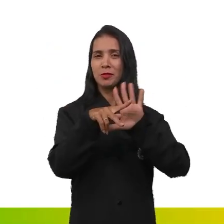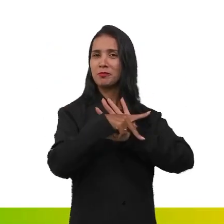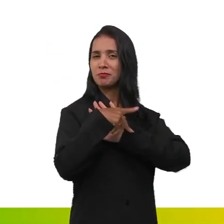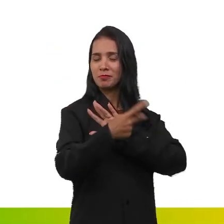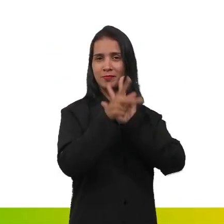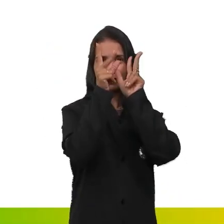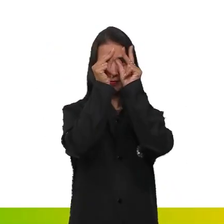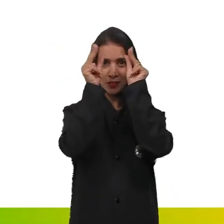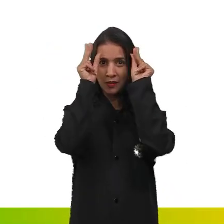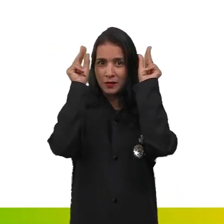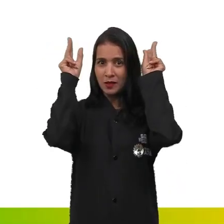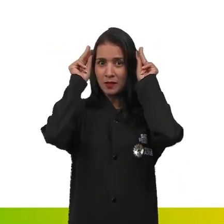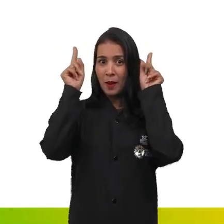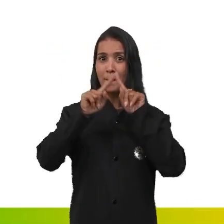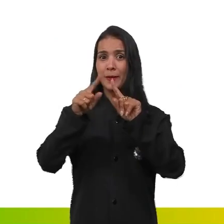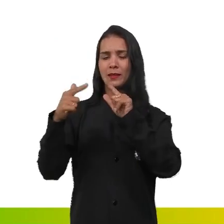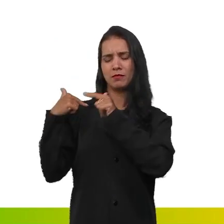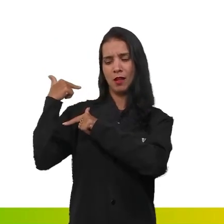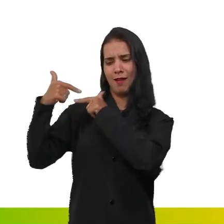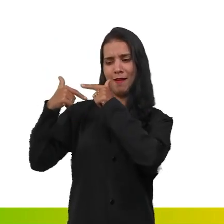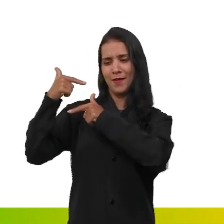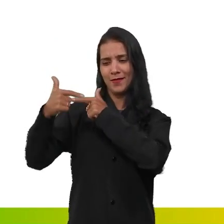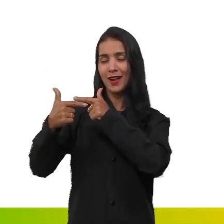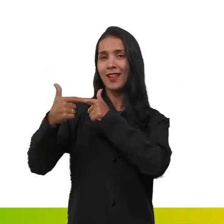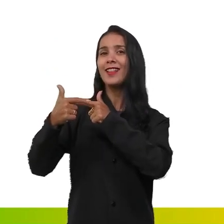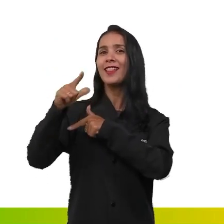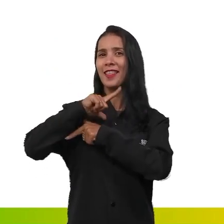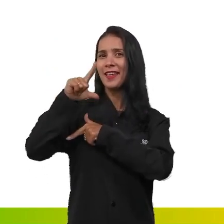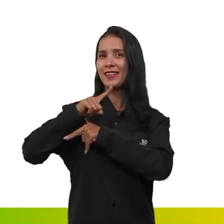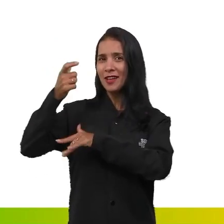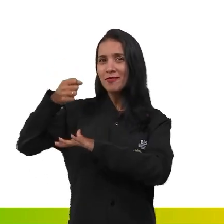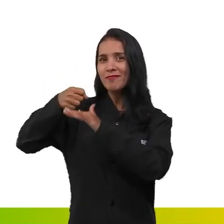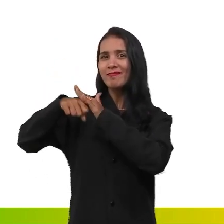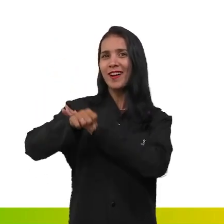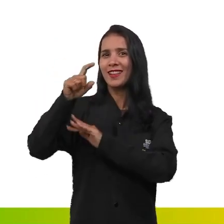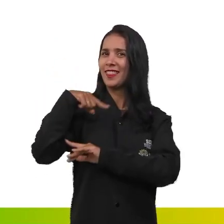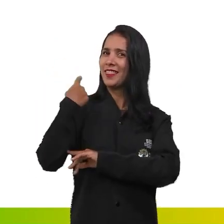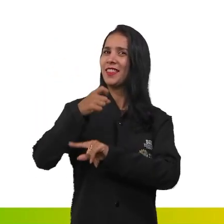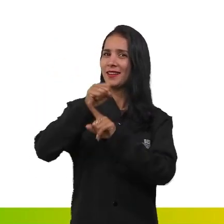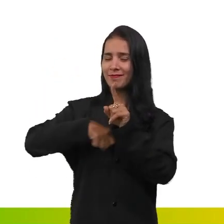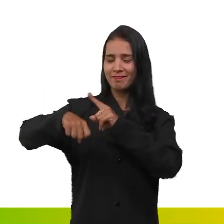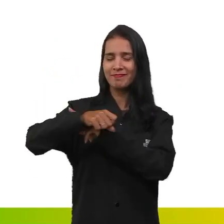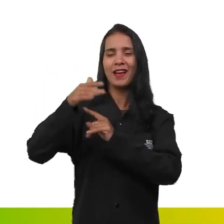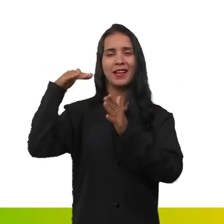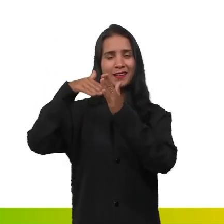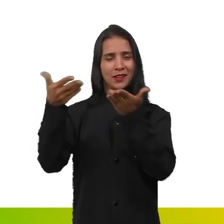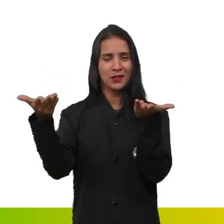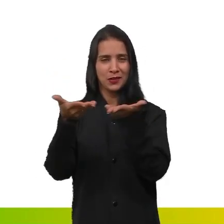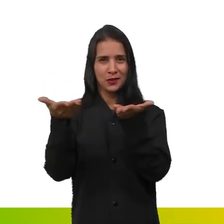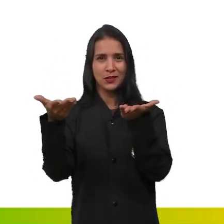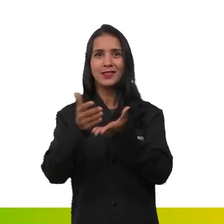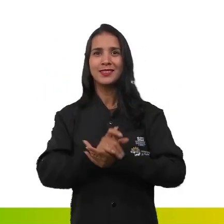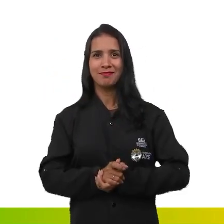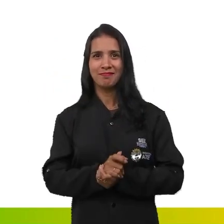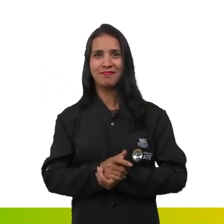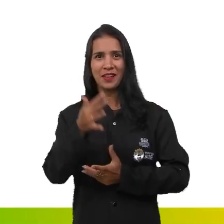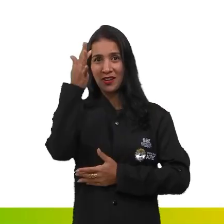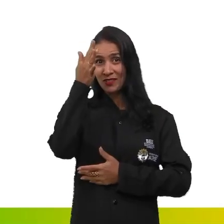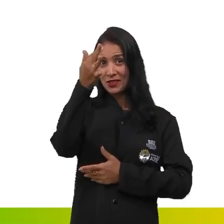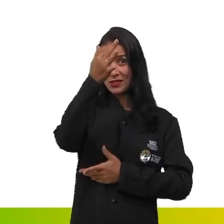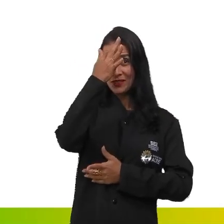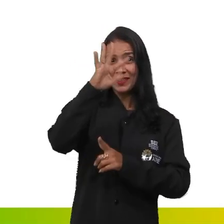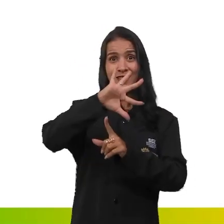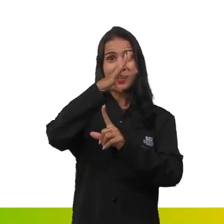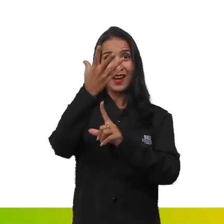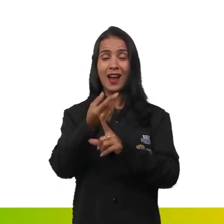a democracia, como você percebe, está aí na nossa sociedade, nos dias atuais. A filosofia, a arte,